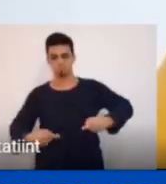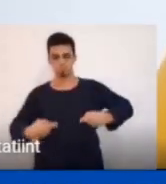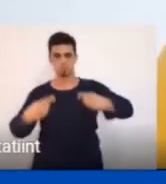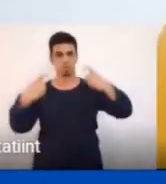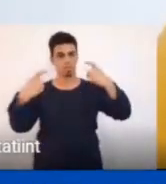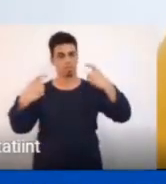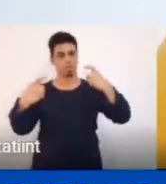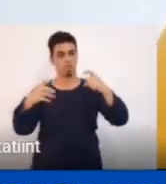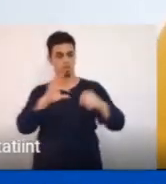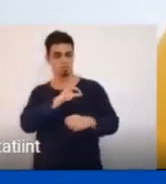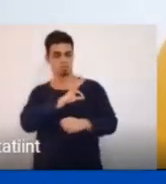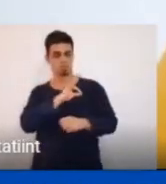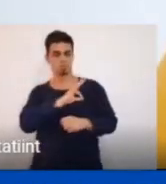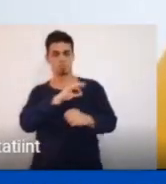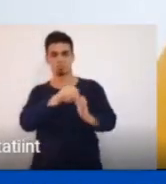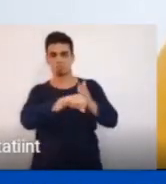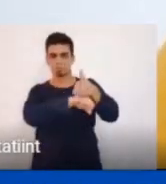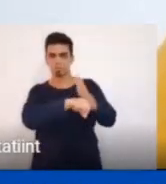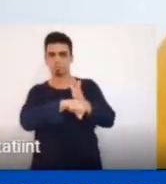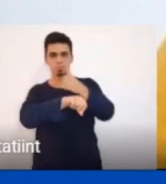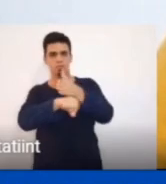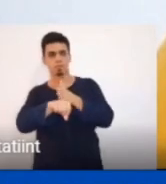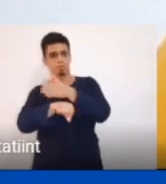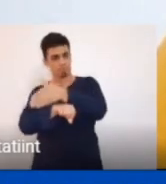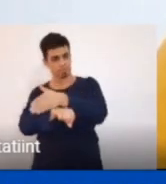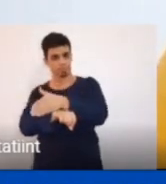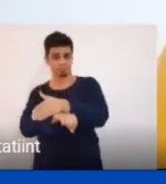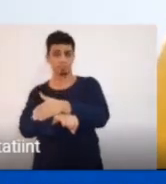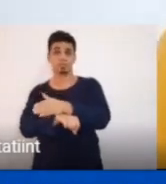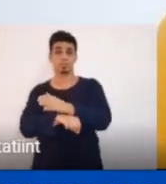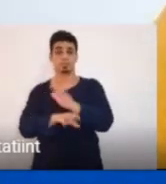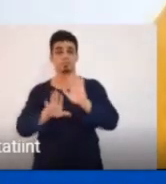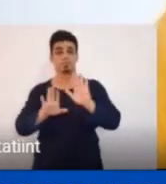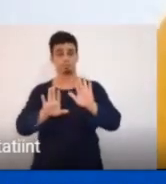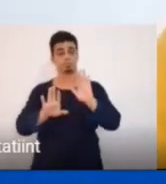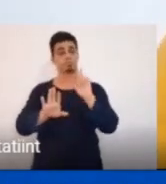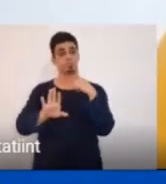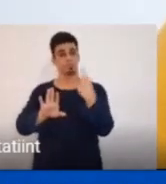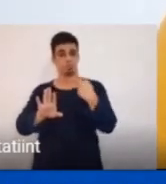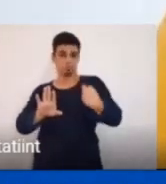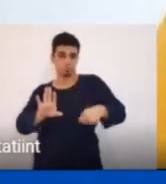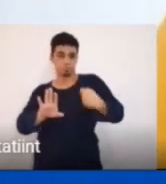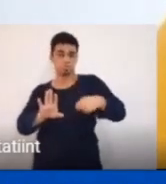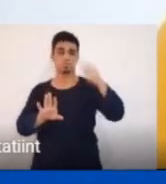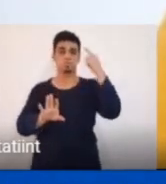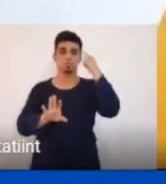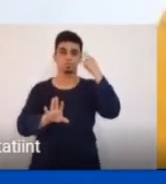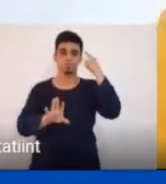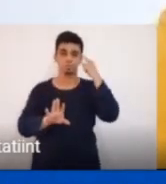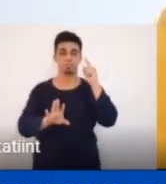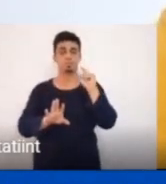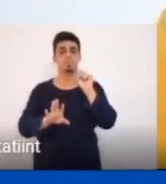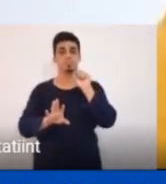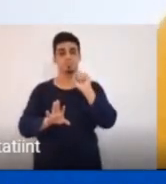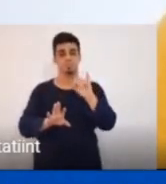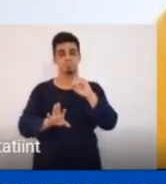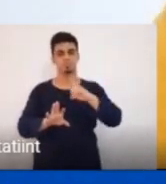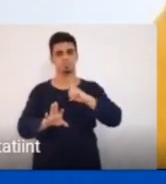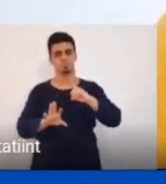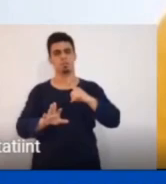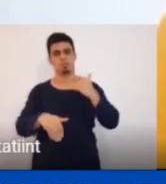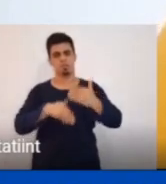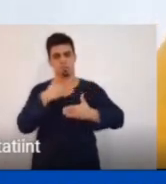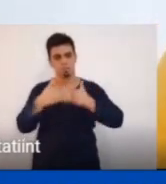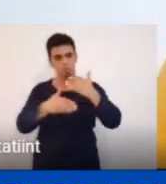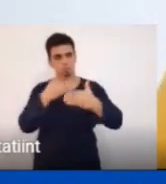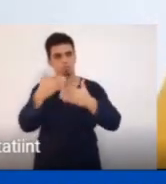Isso só é possível pensar quando já está construído historicamente um processo profundo de desumanização,